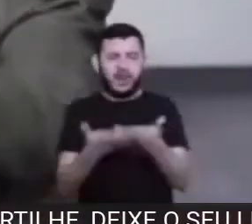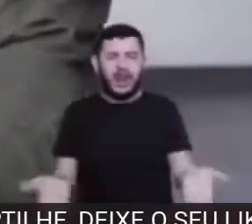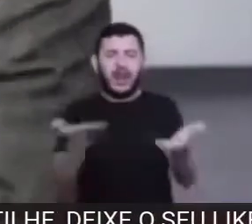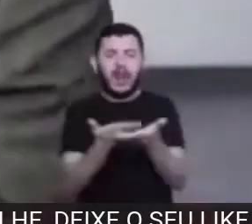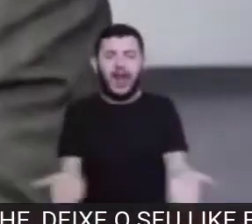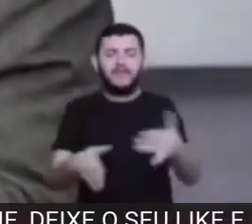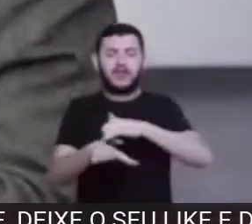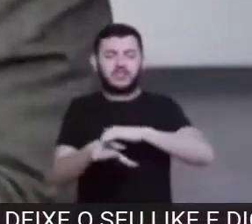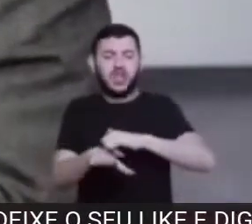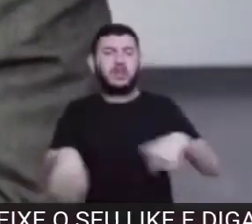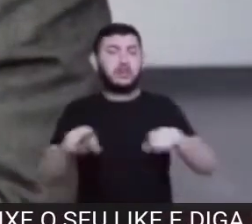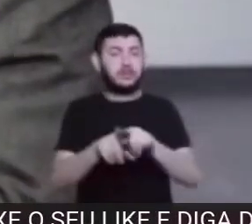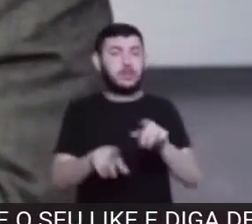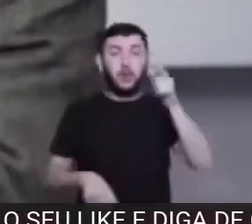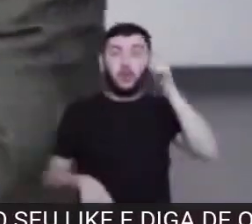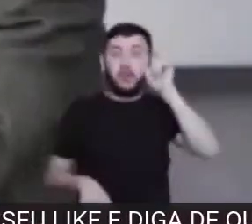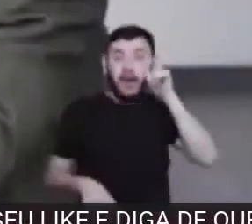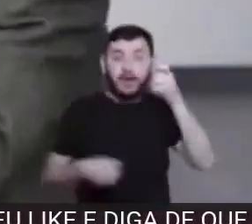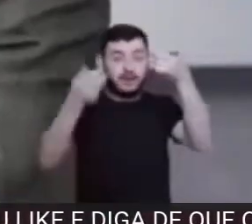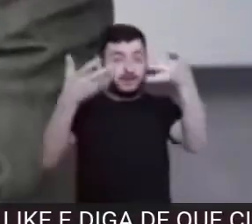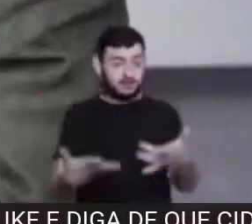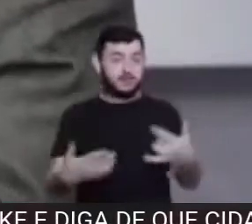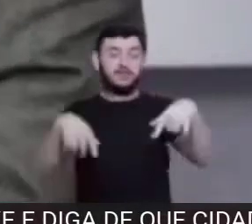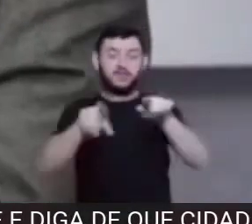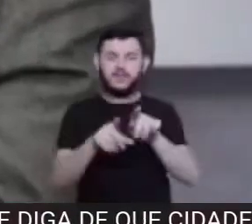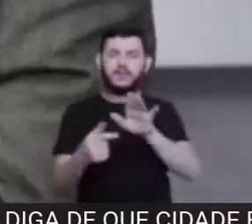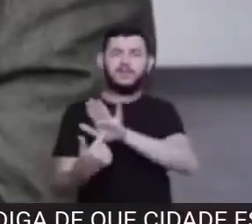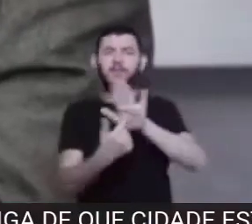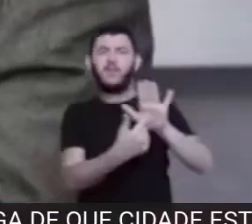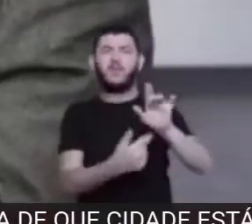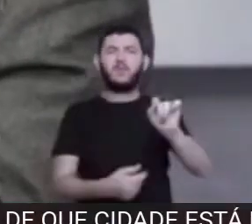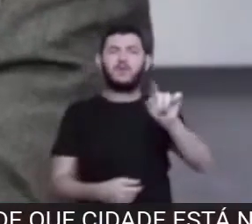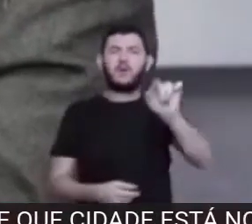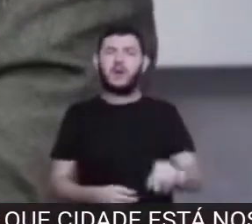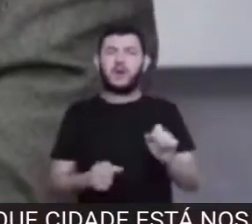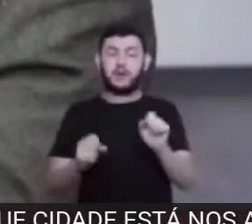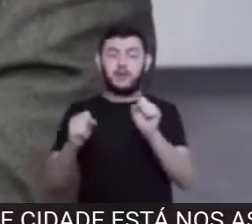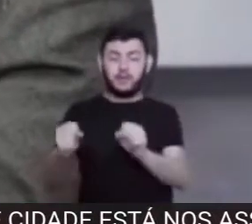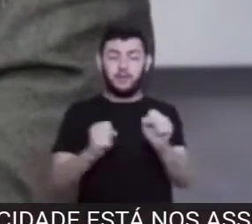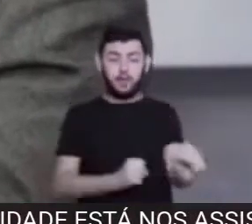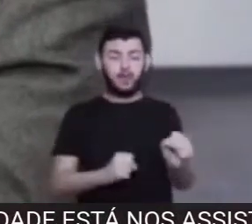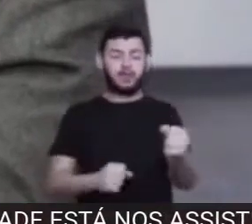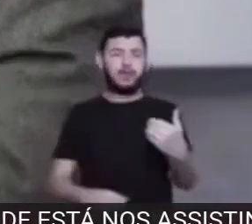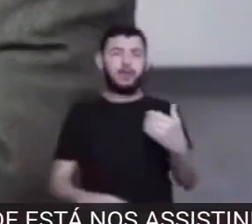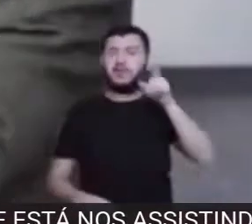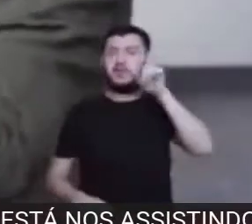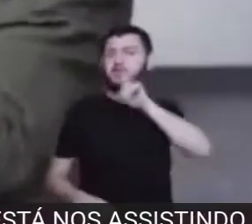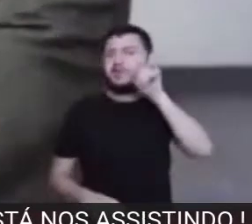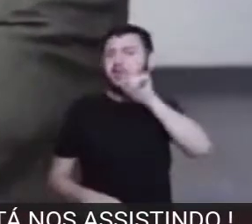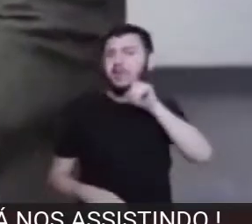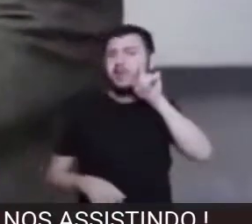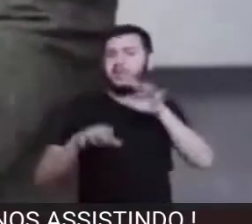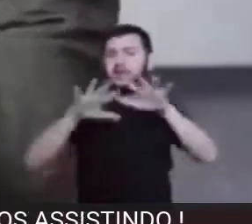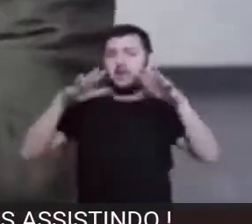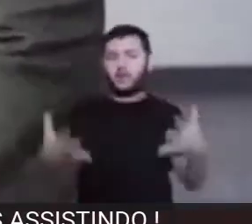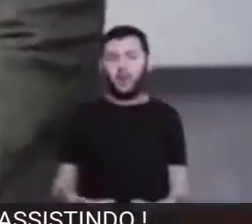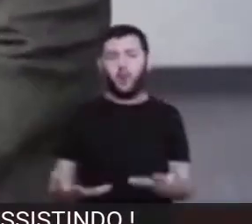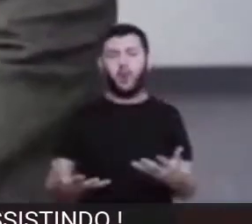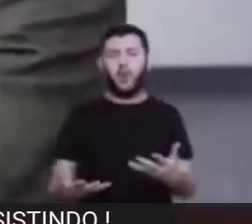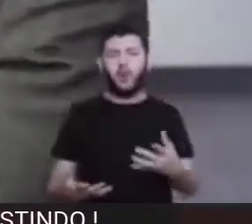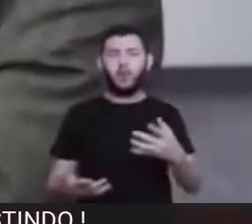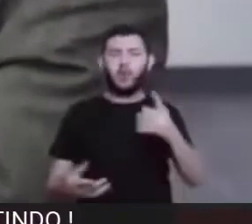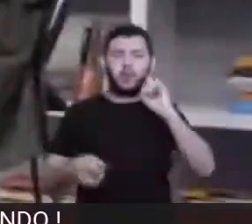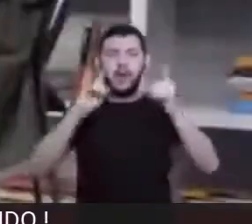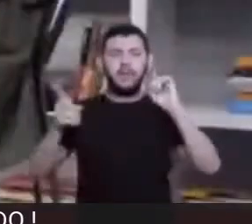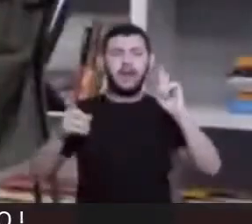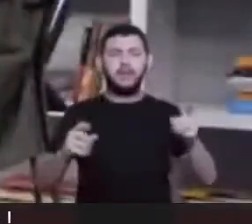também certas expansão de poderes do Estado americano sobre o mundo. Como é que o senhor vê o Biden? Comparando, como é que o senhor